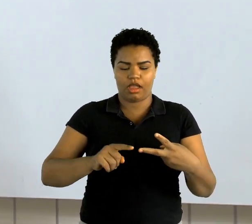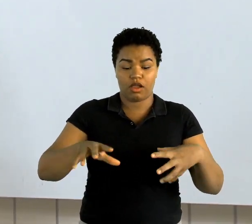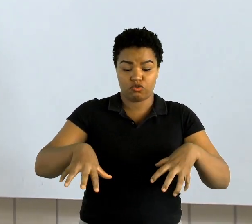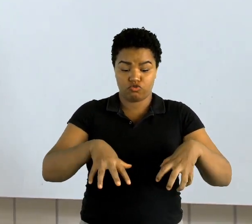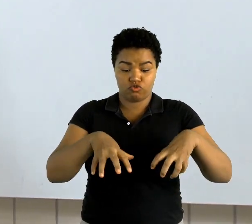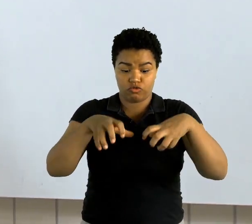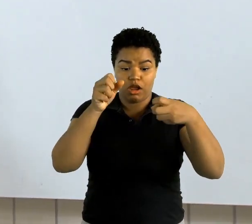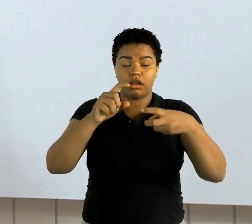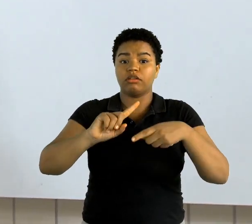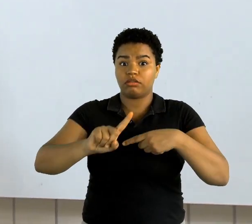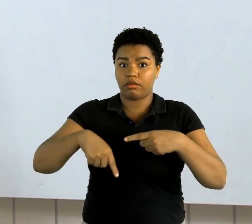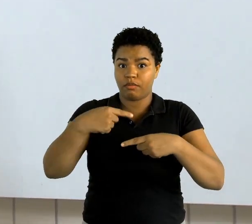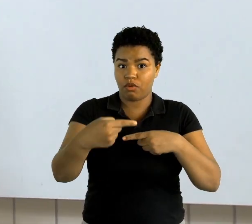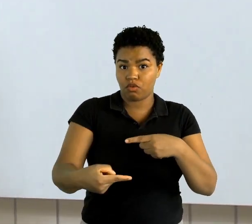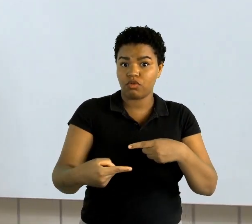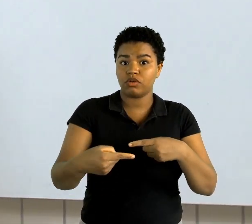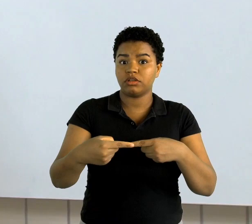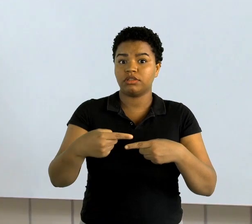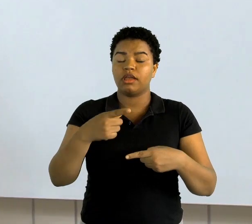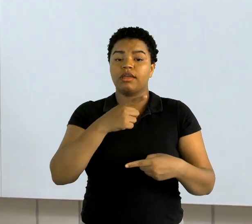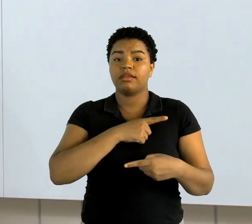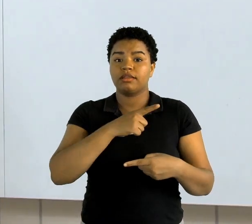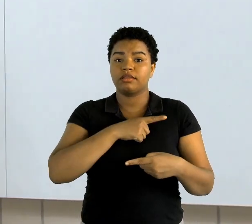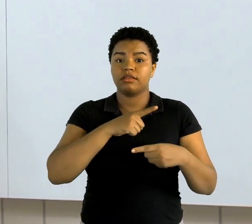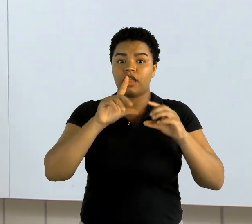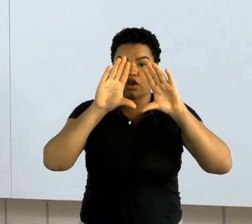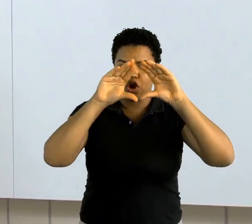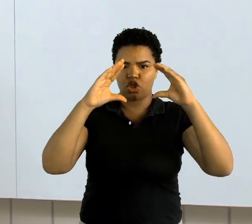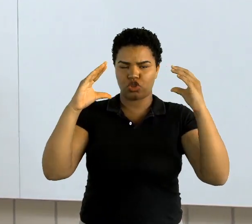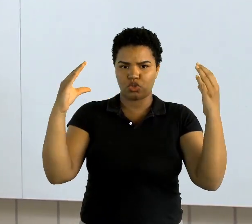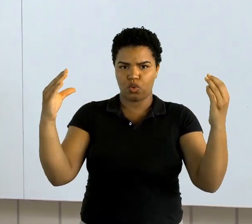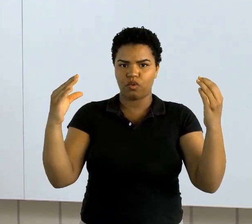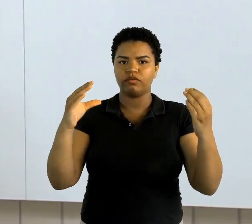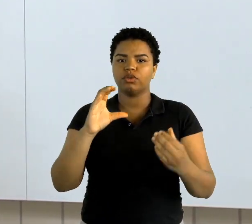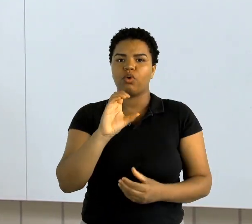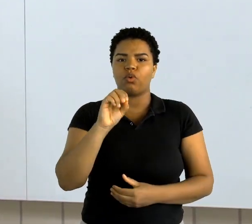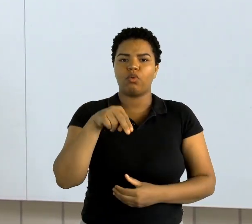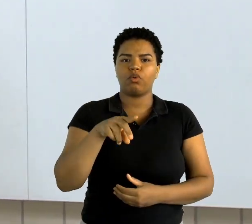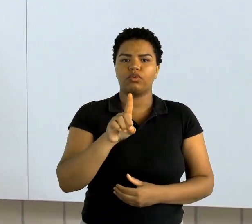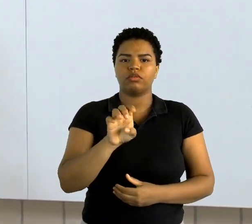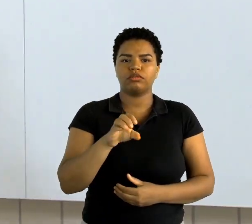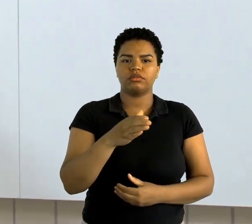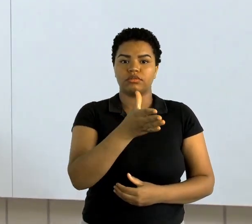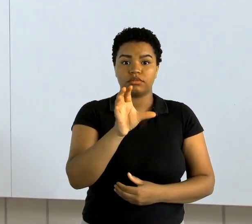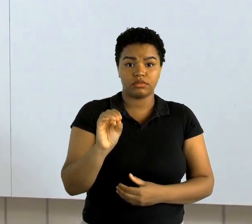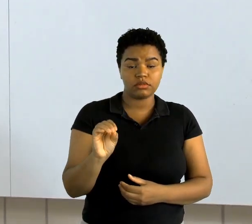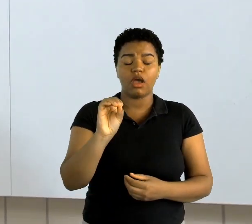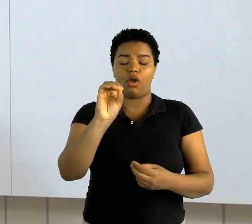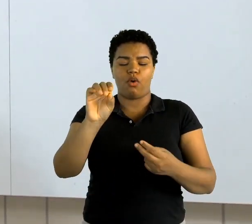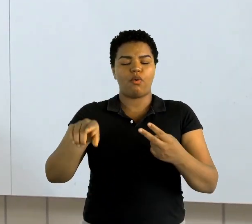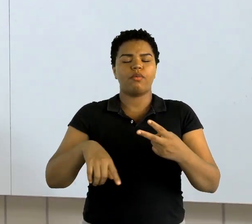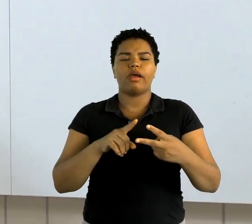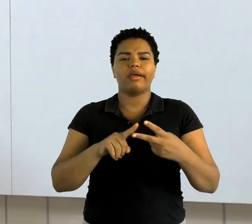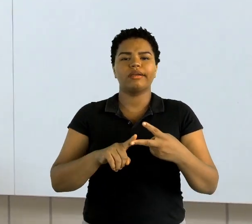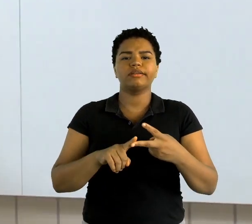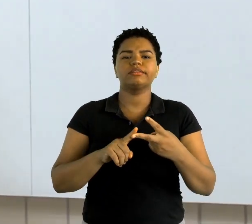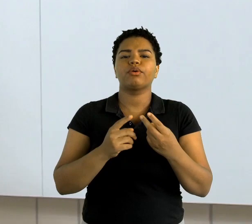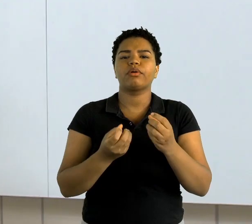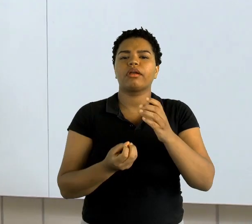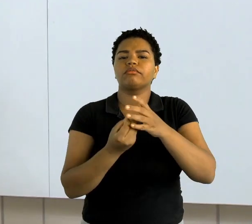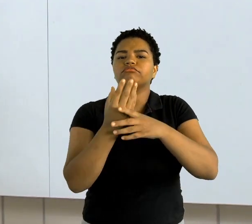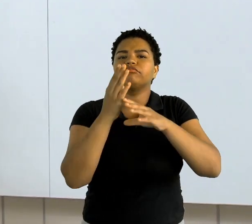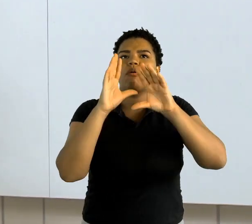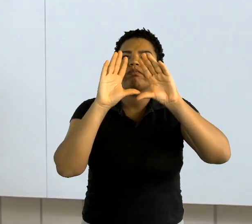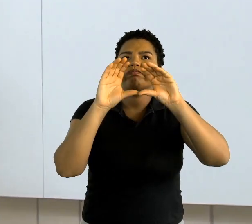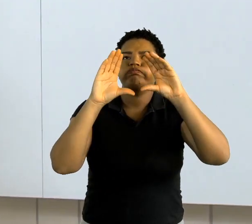do vapor, ocorre o processo nas nuvens de condensação, que nada mais é do que a formação de